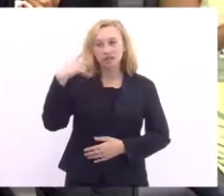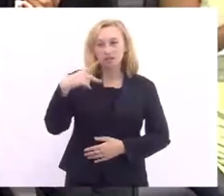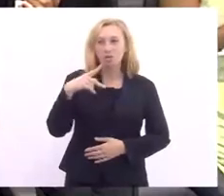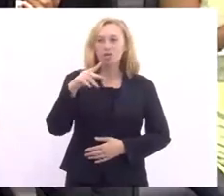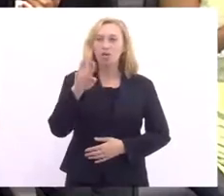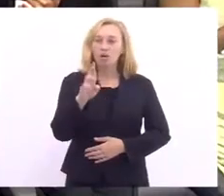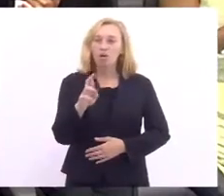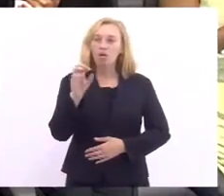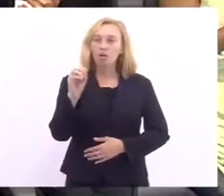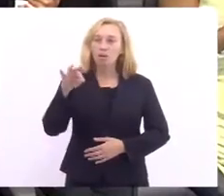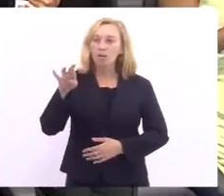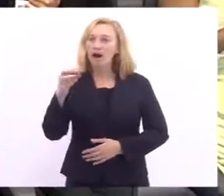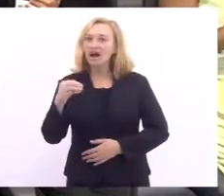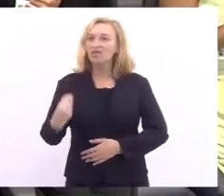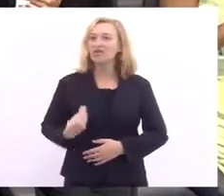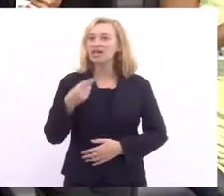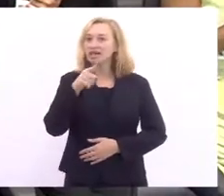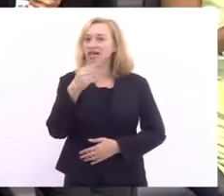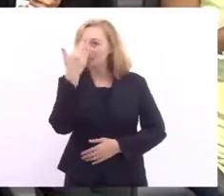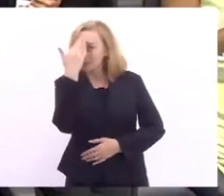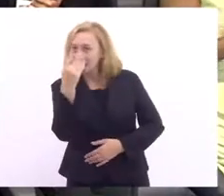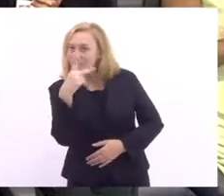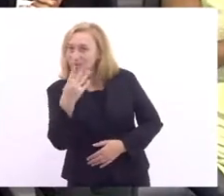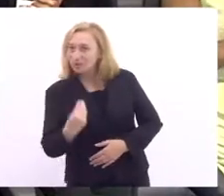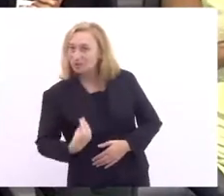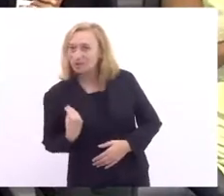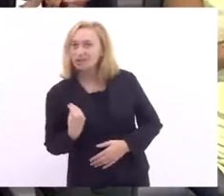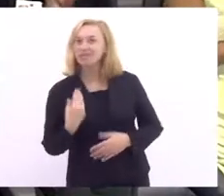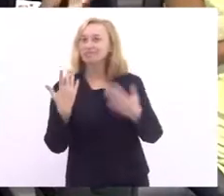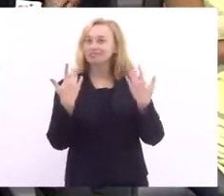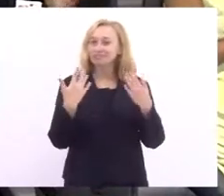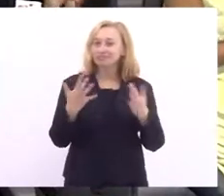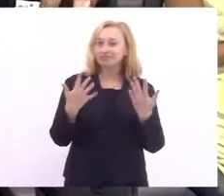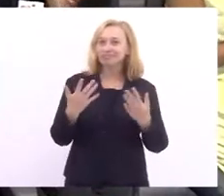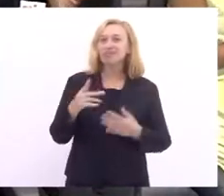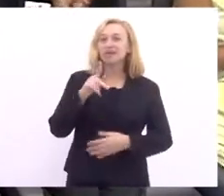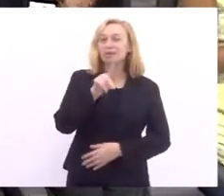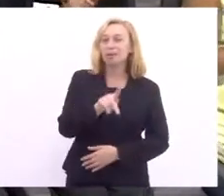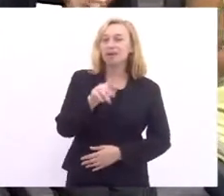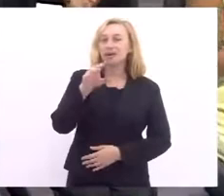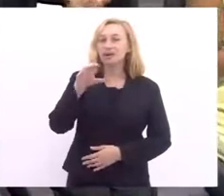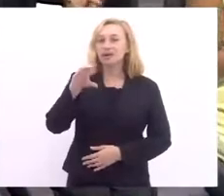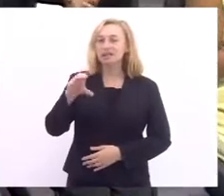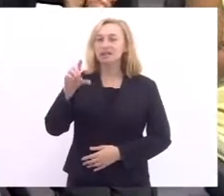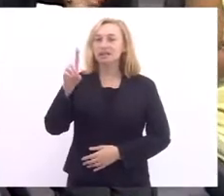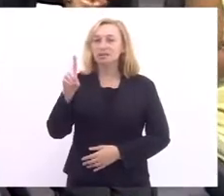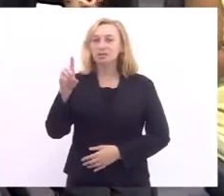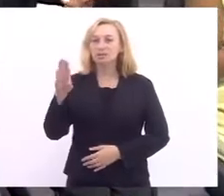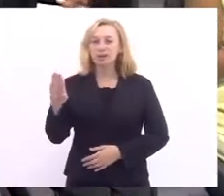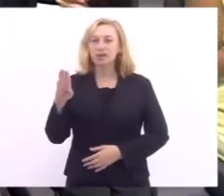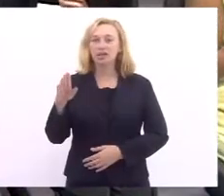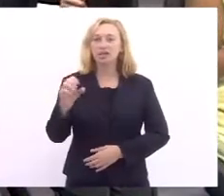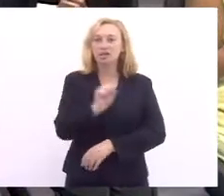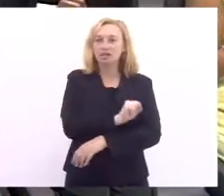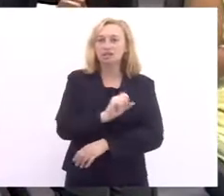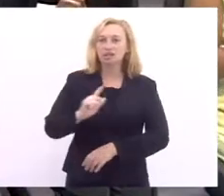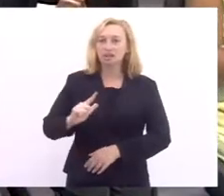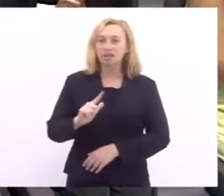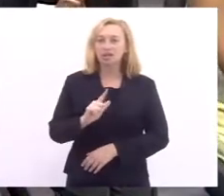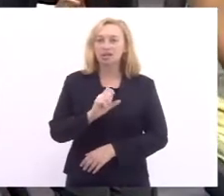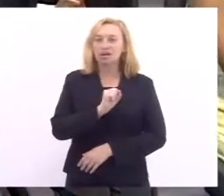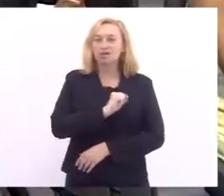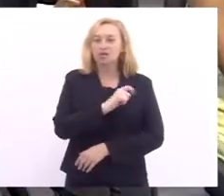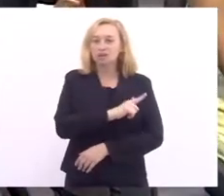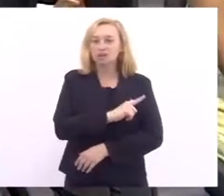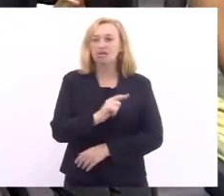Romário Régis está aqui presente obrigado Romário por sua presença vereador do PC do B de São Gonçalo a